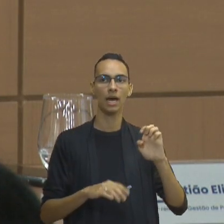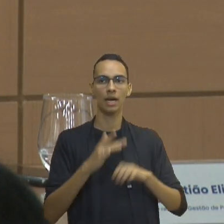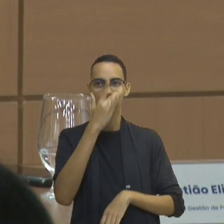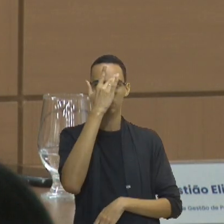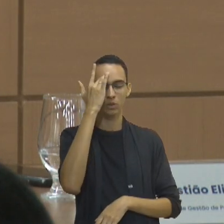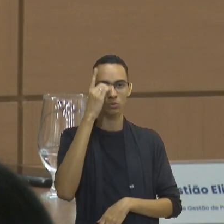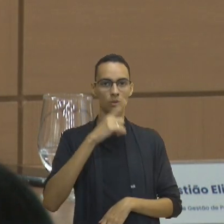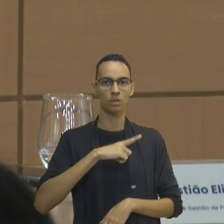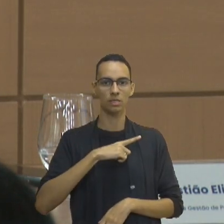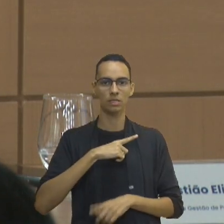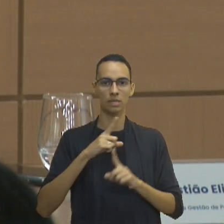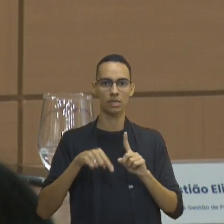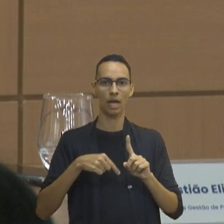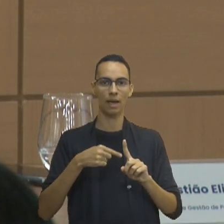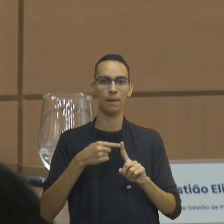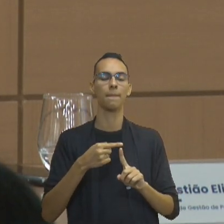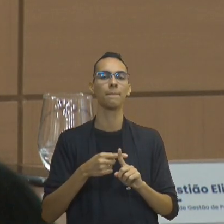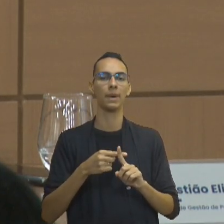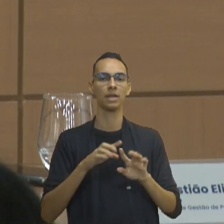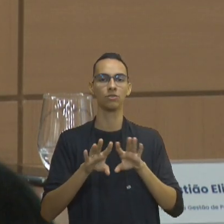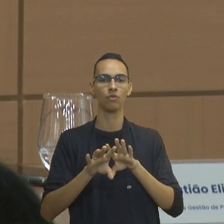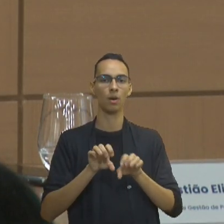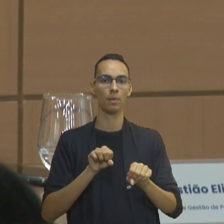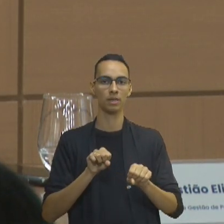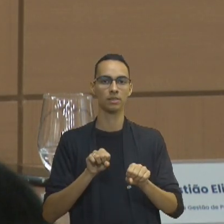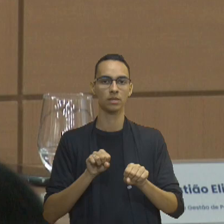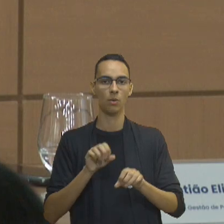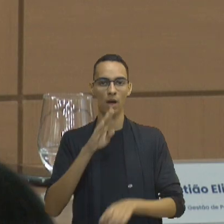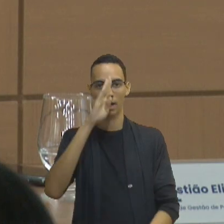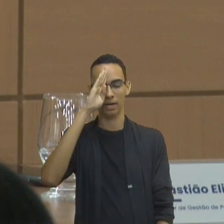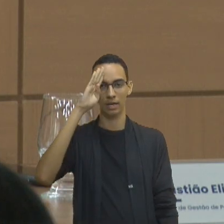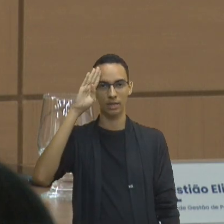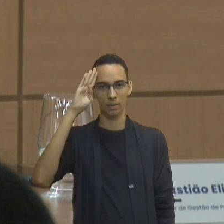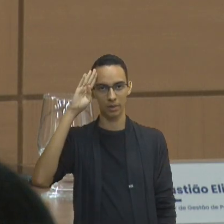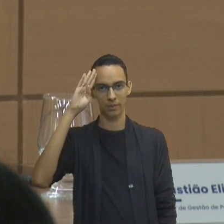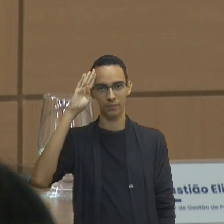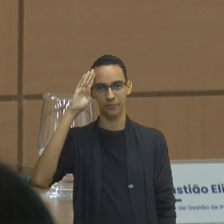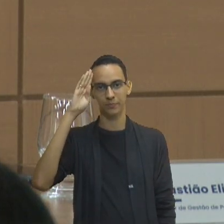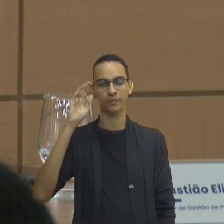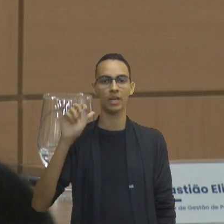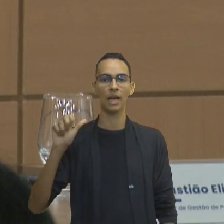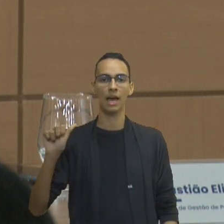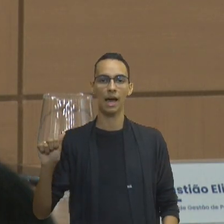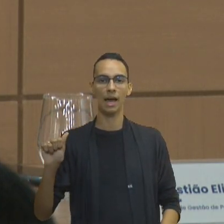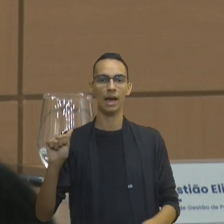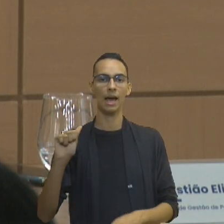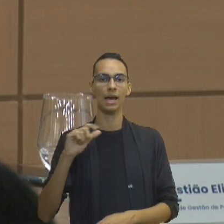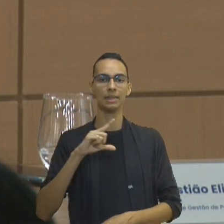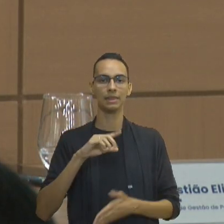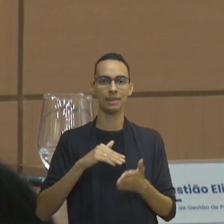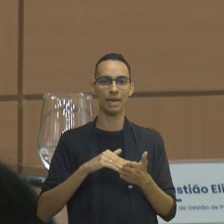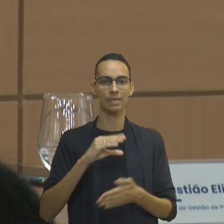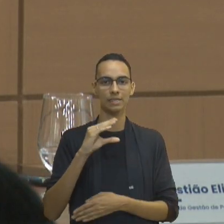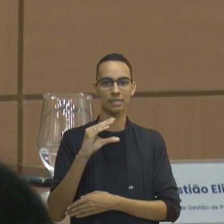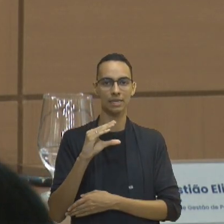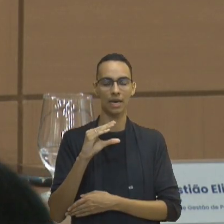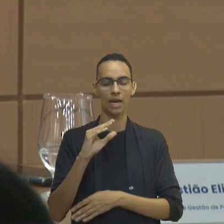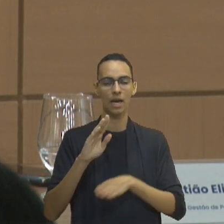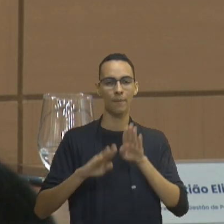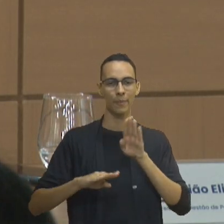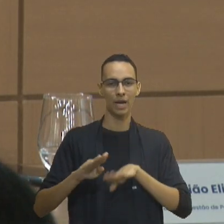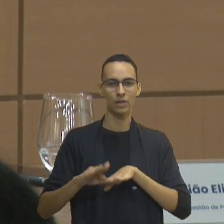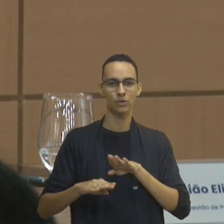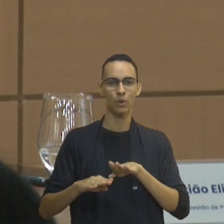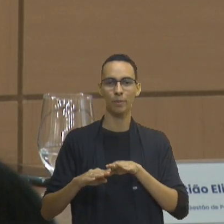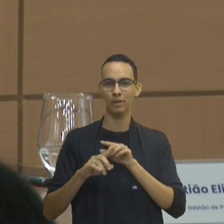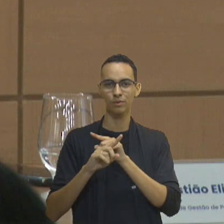ponto de vista acadêmico, né. As carreiras de A a C, elas praticamente foram